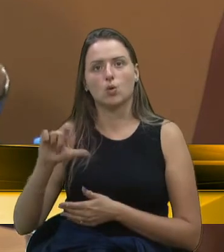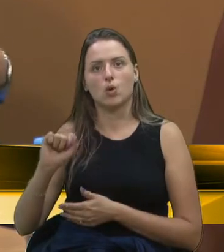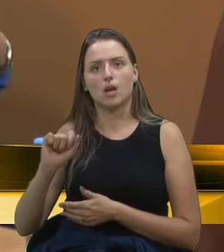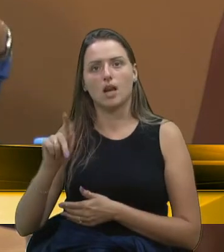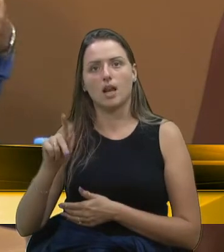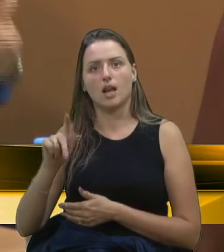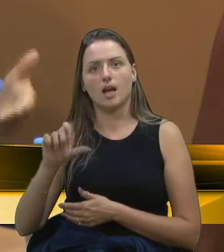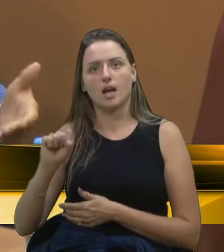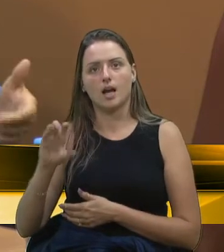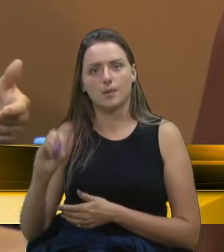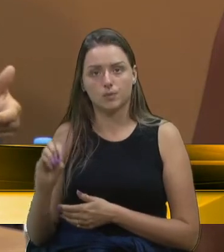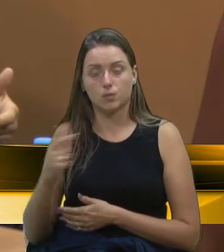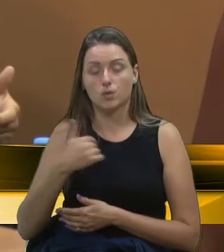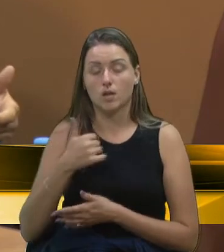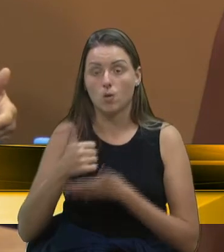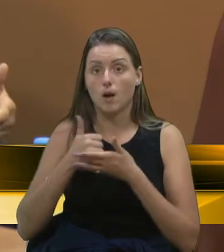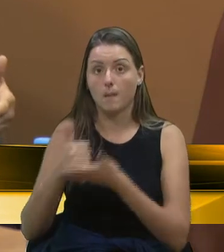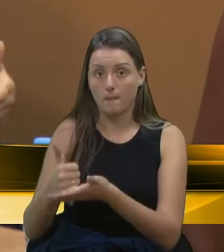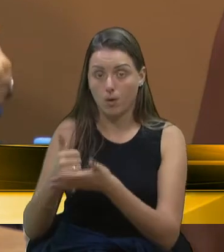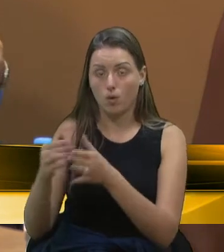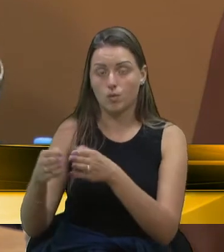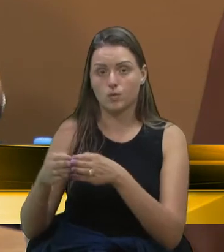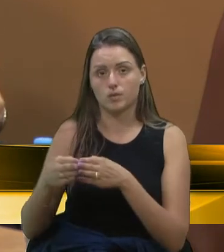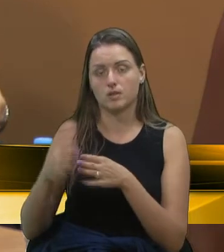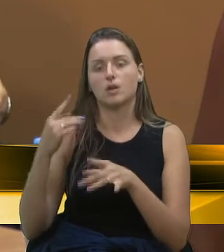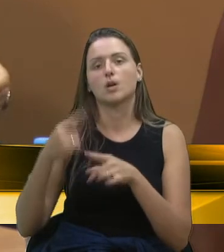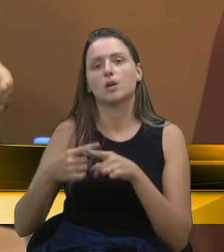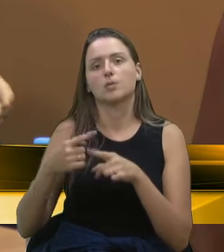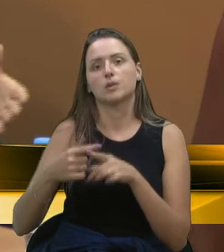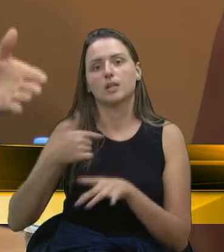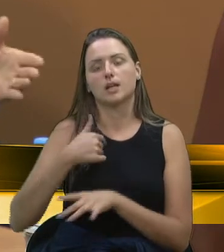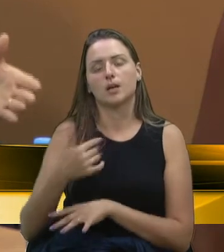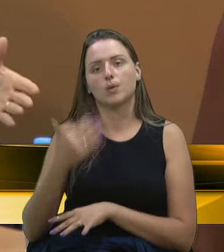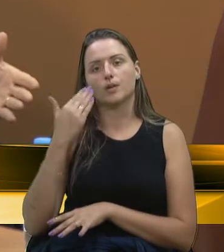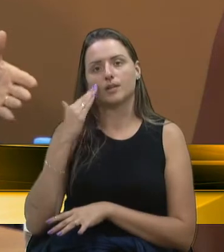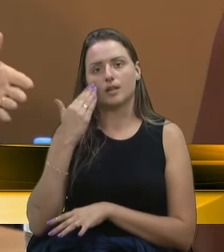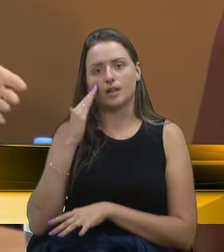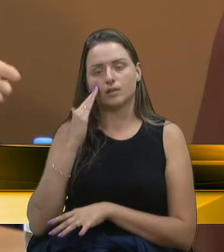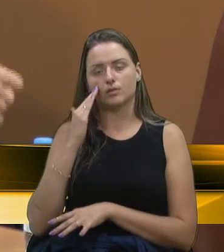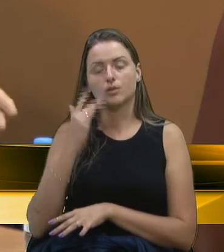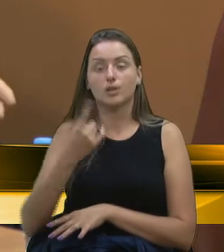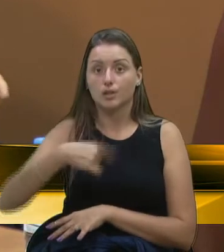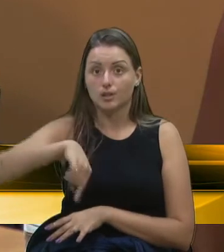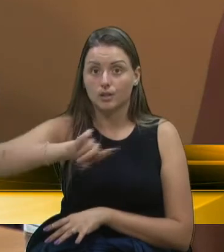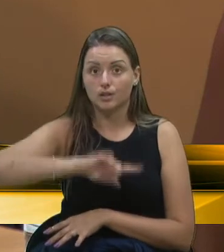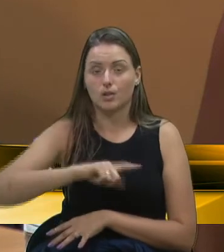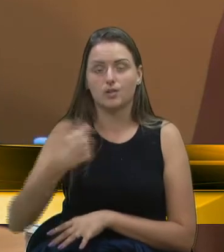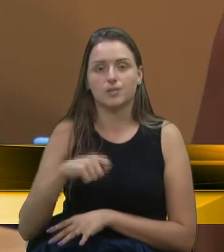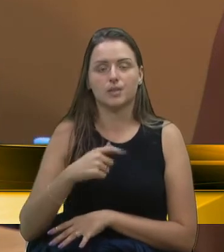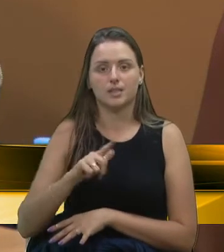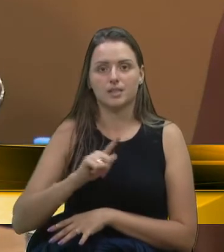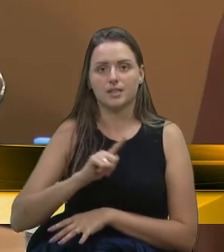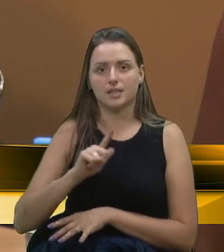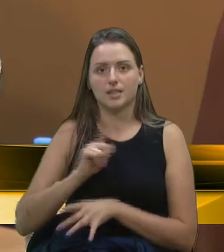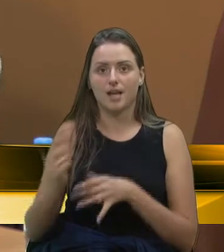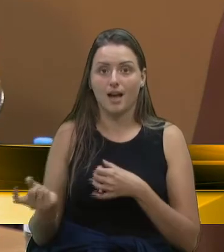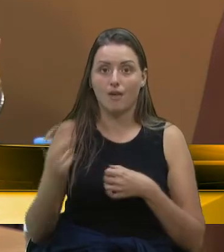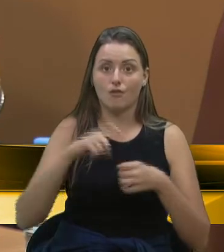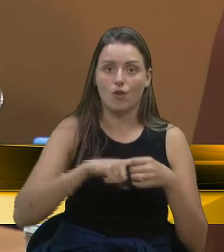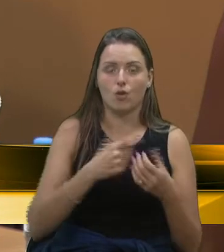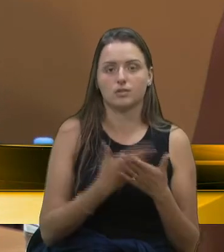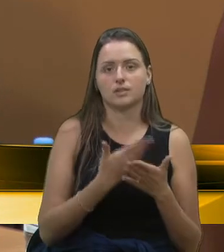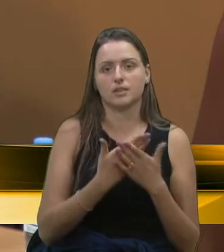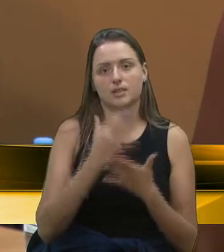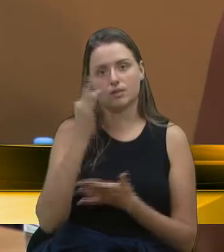sou favorável à moção, porque eu entendo de que nós temos que ter a volta